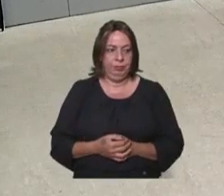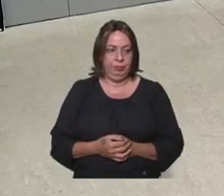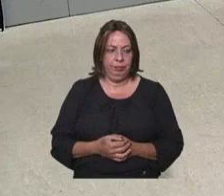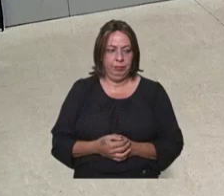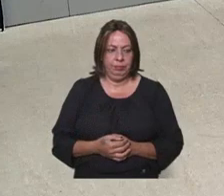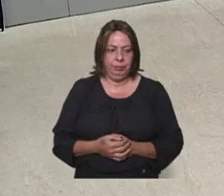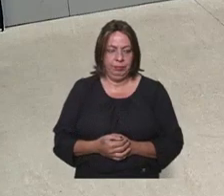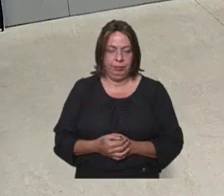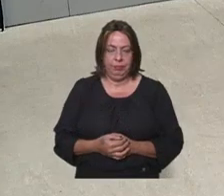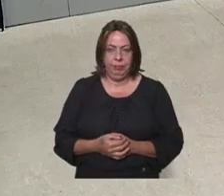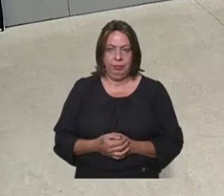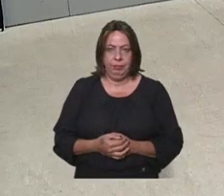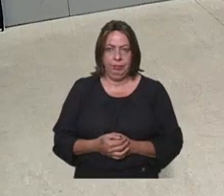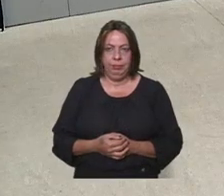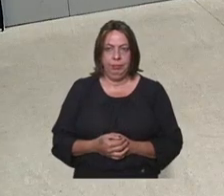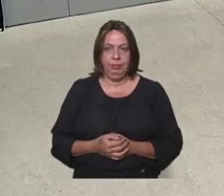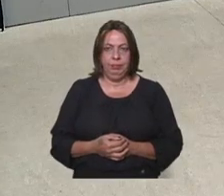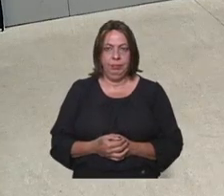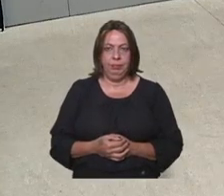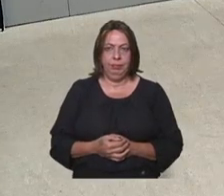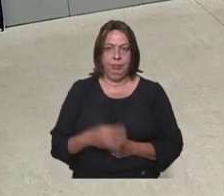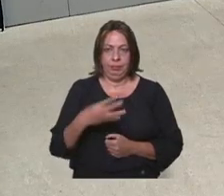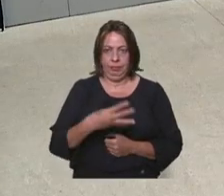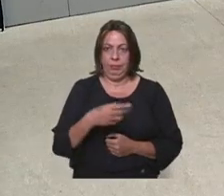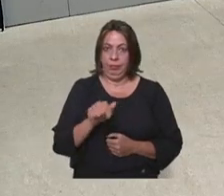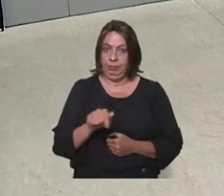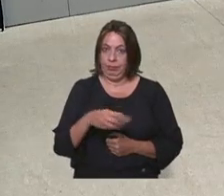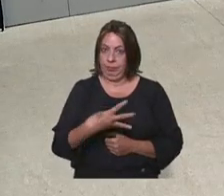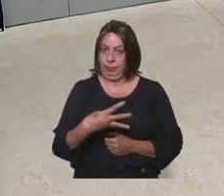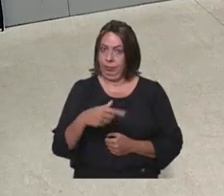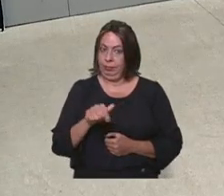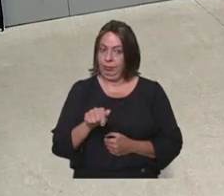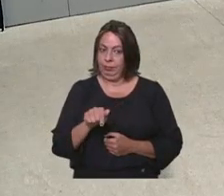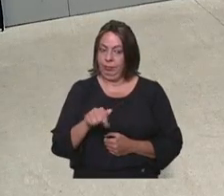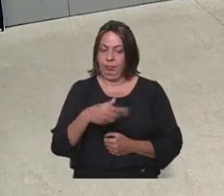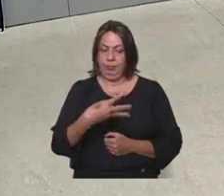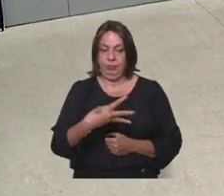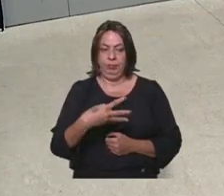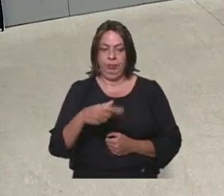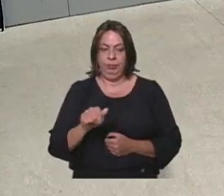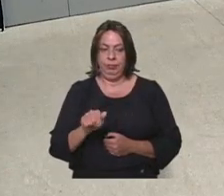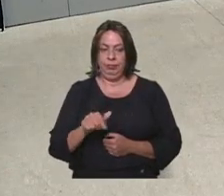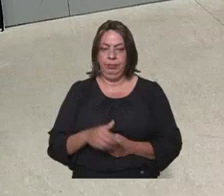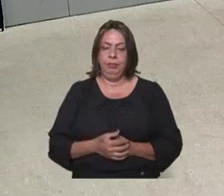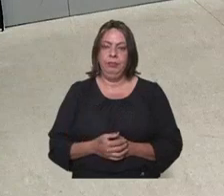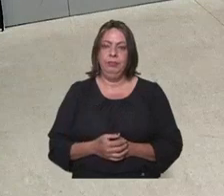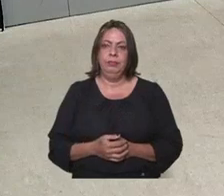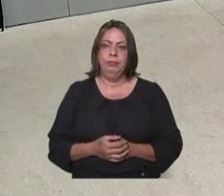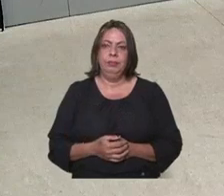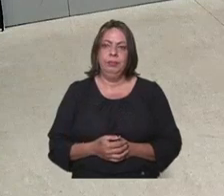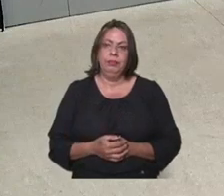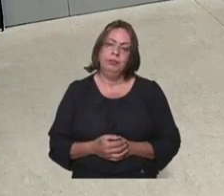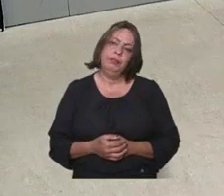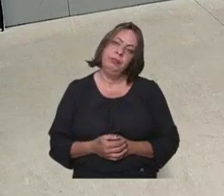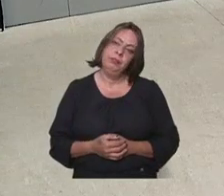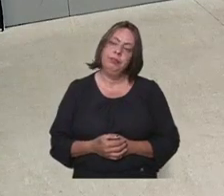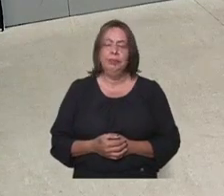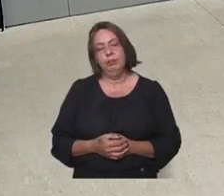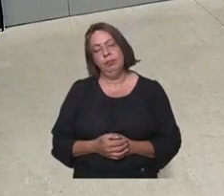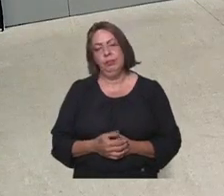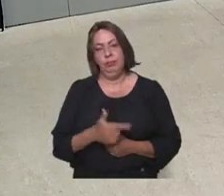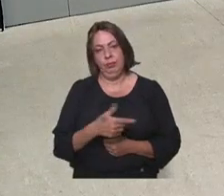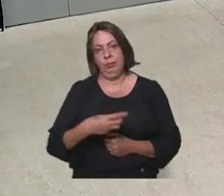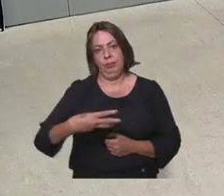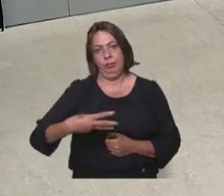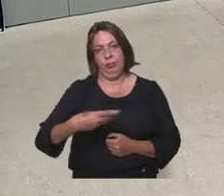44, 44 é a bolinha da vez, mas já tem o 47 subindo, 47 saiu, tá valendo, valendo também